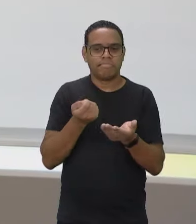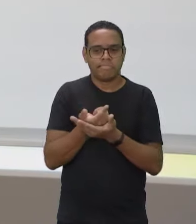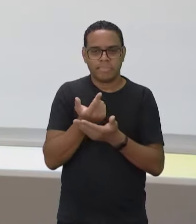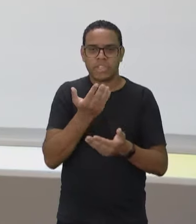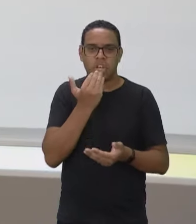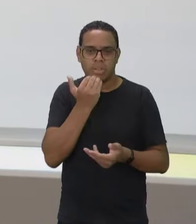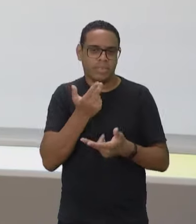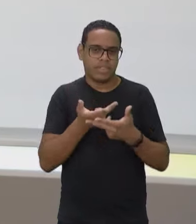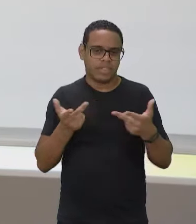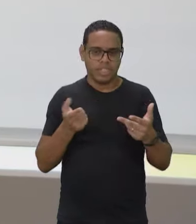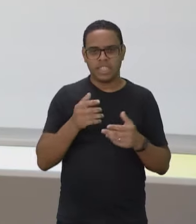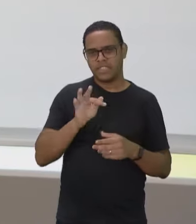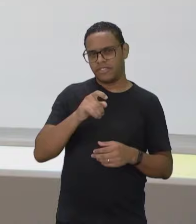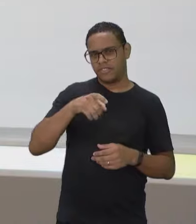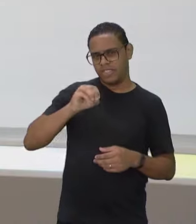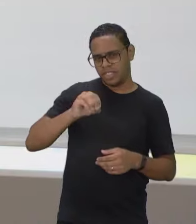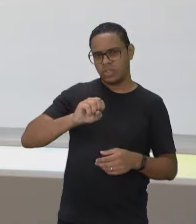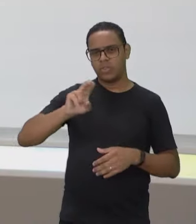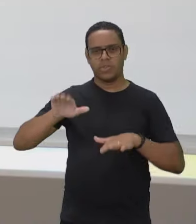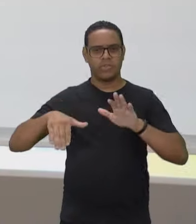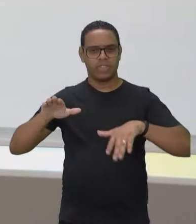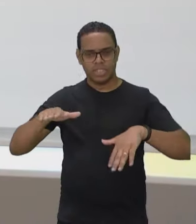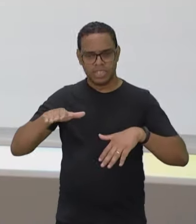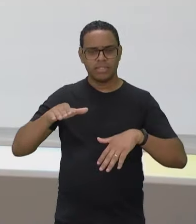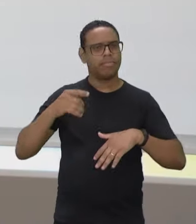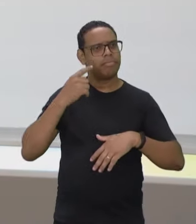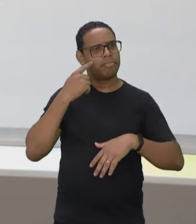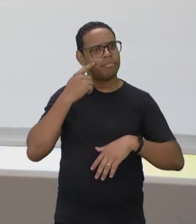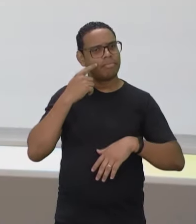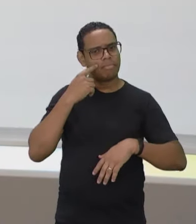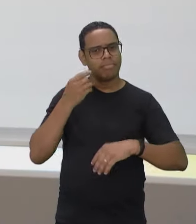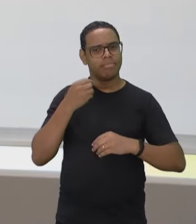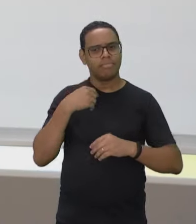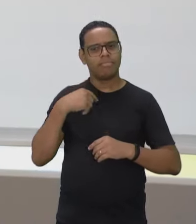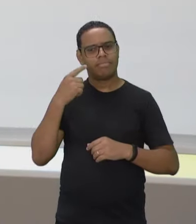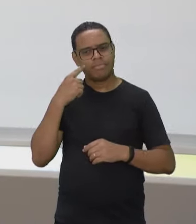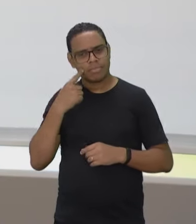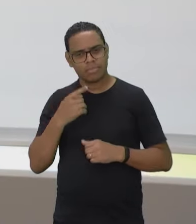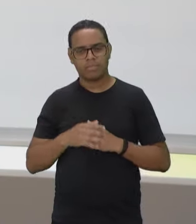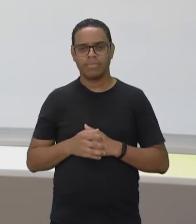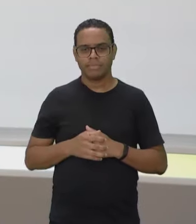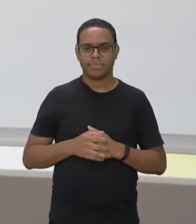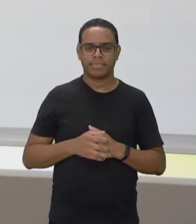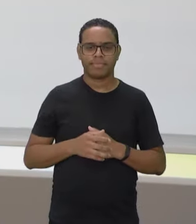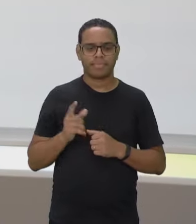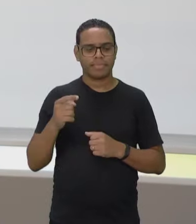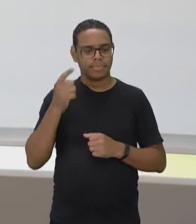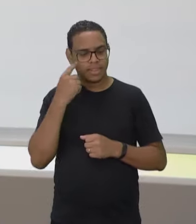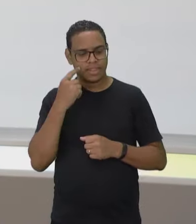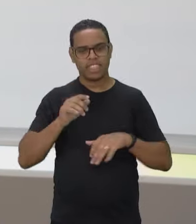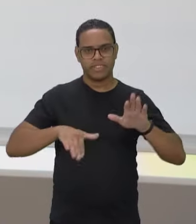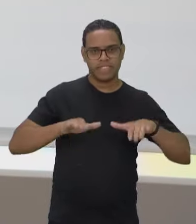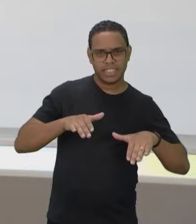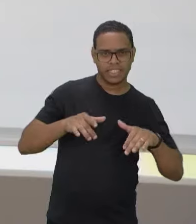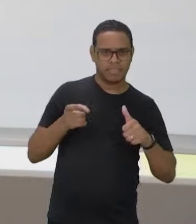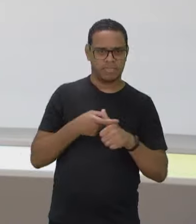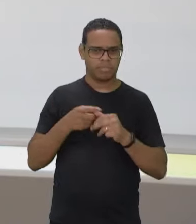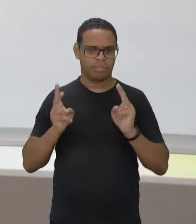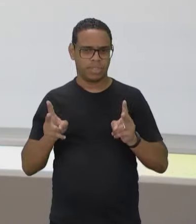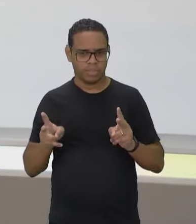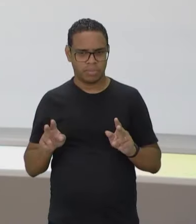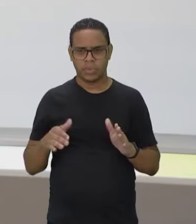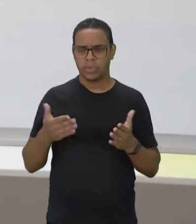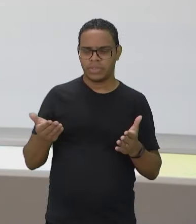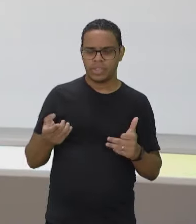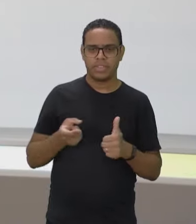algum alimento. Será que é fixo ou será que é variável? Fazer esse jogo aí, esse pensamento. Como que é? Que